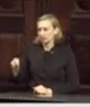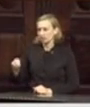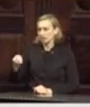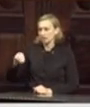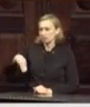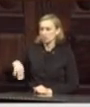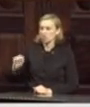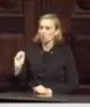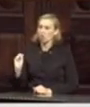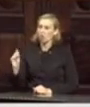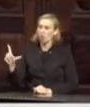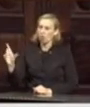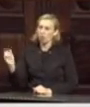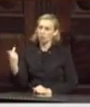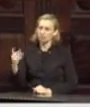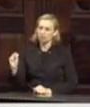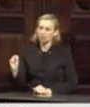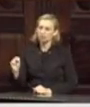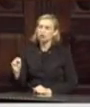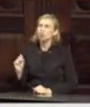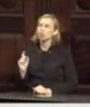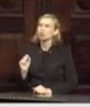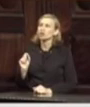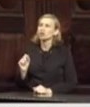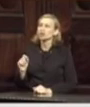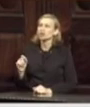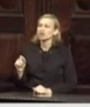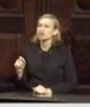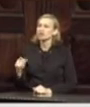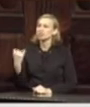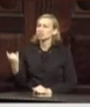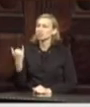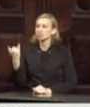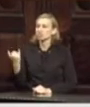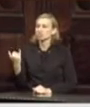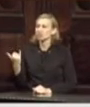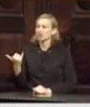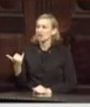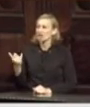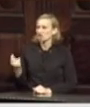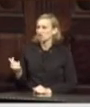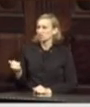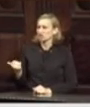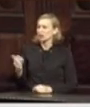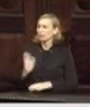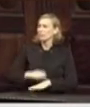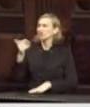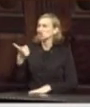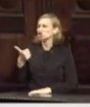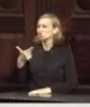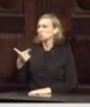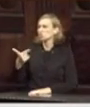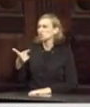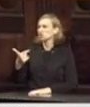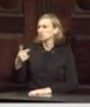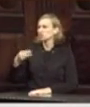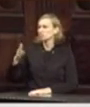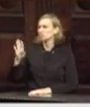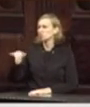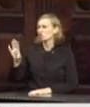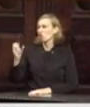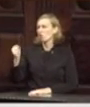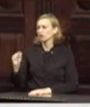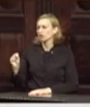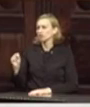jogo não é o aumento de um orçamento que já é de mais de 10 bilhões, de mais de 12 bilhões. O que está